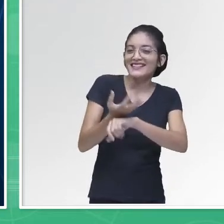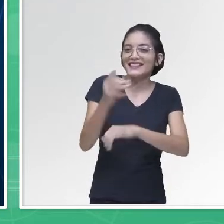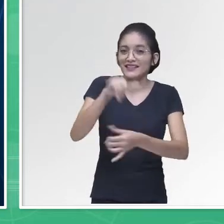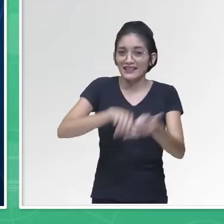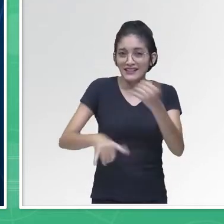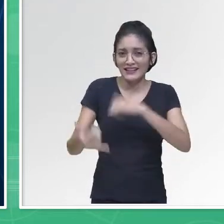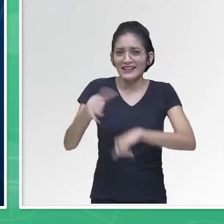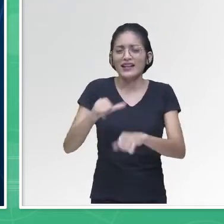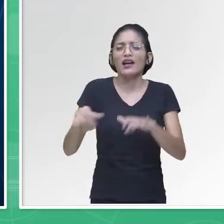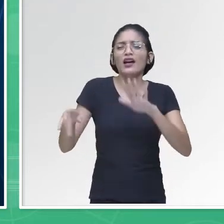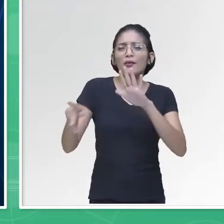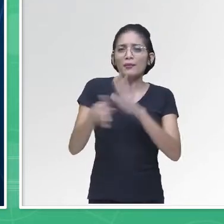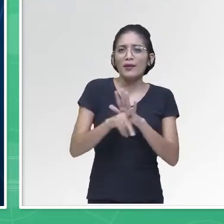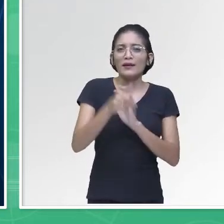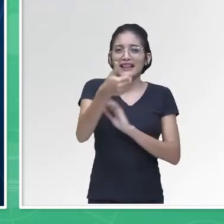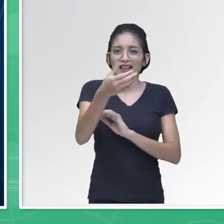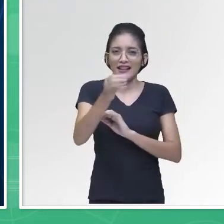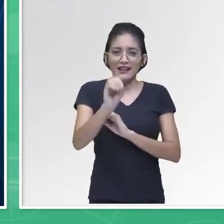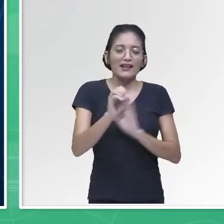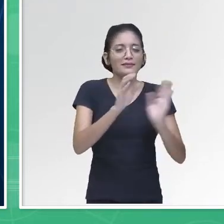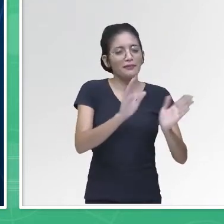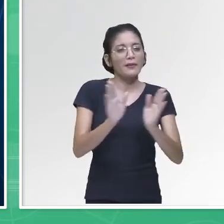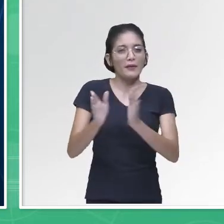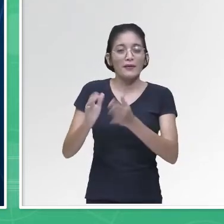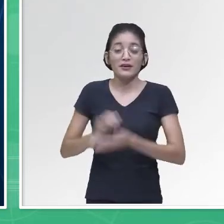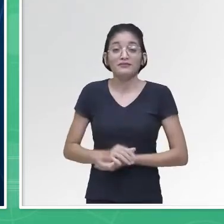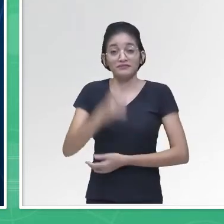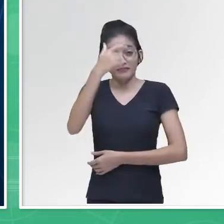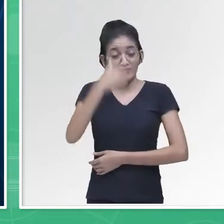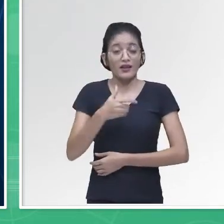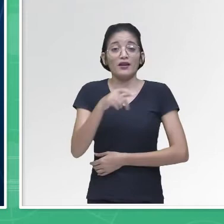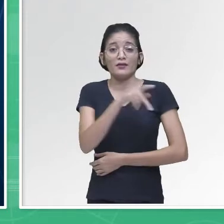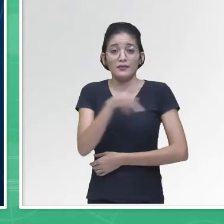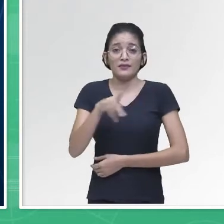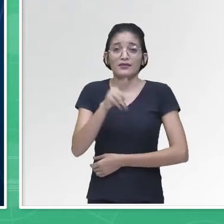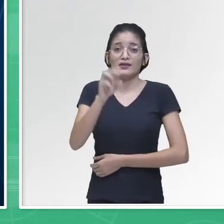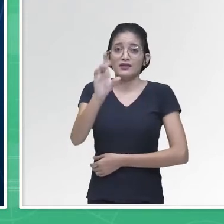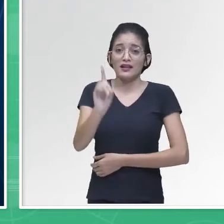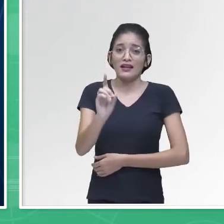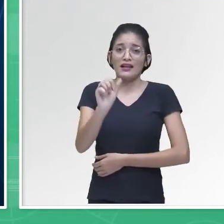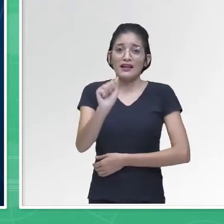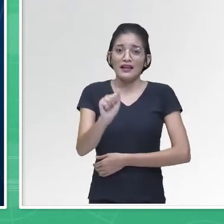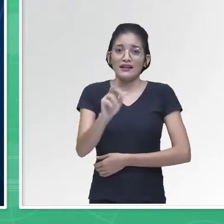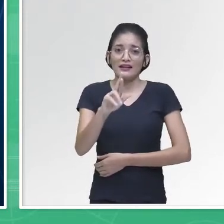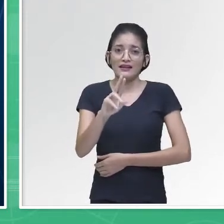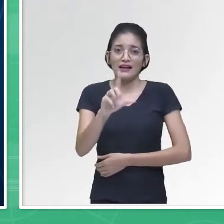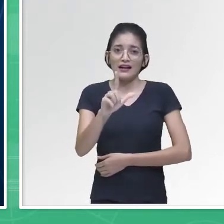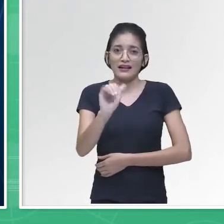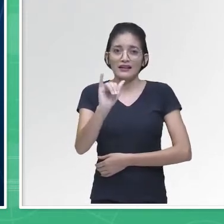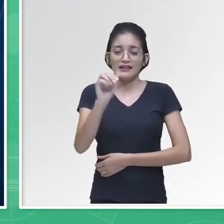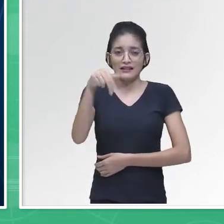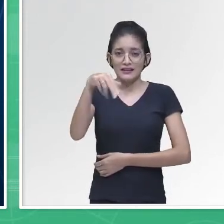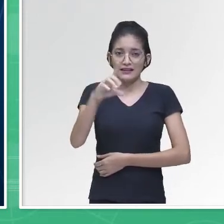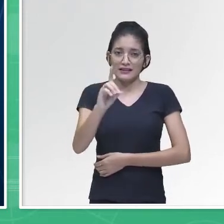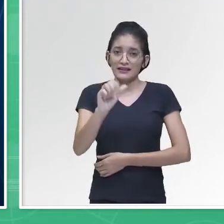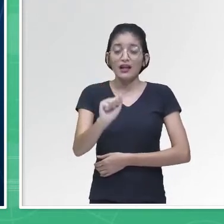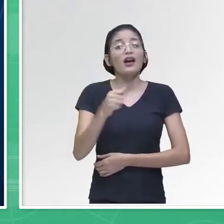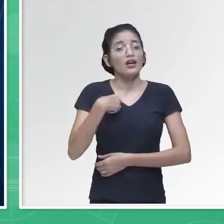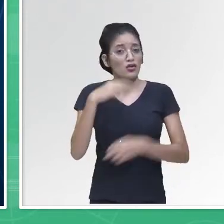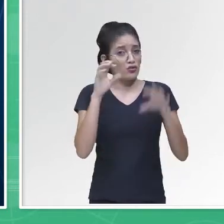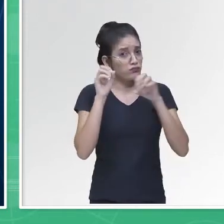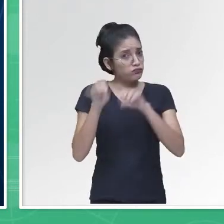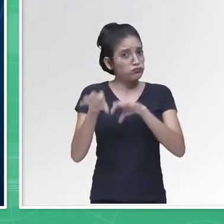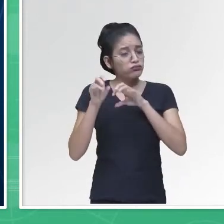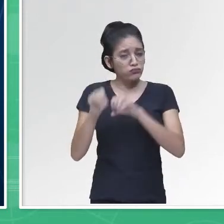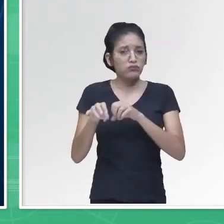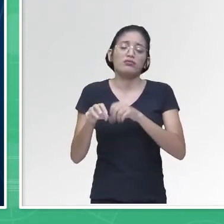da 11ª etapa. Eu sou a professora Darlinda Monteiro, ministro aula de Química no